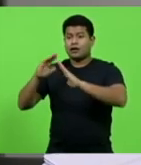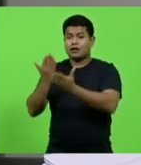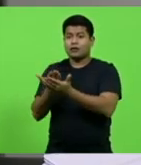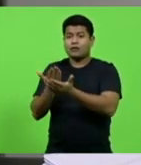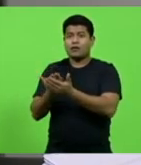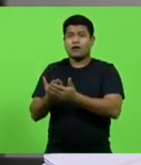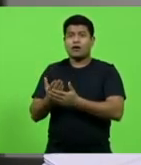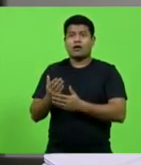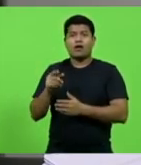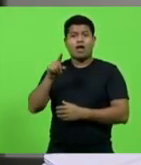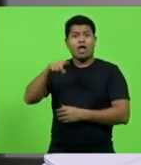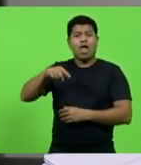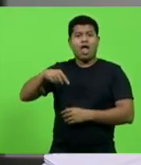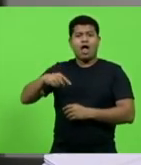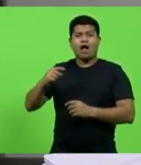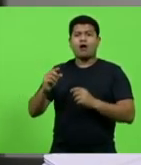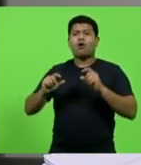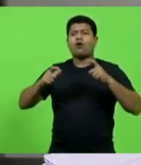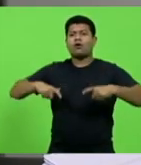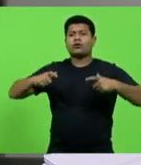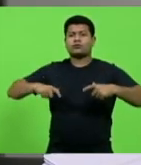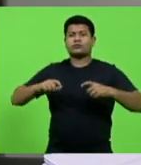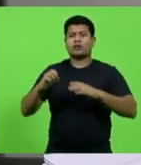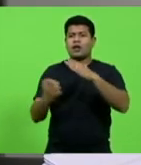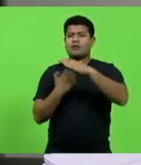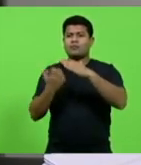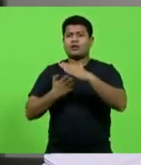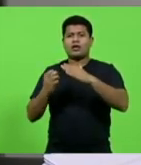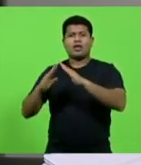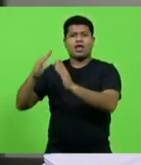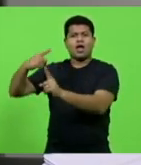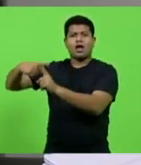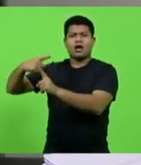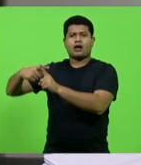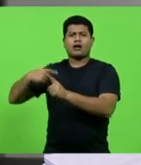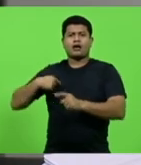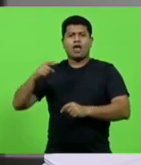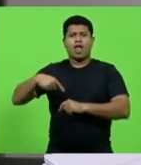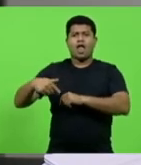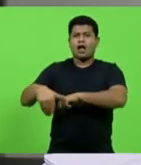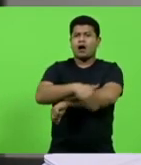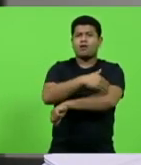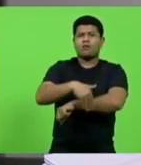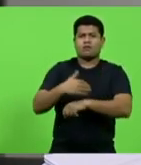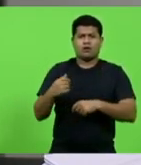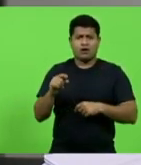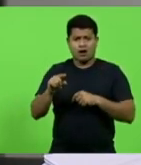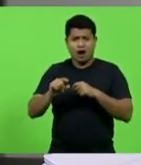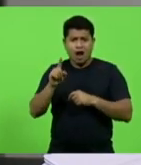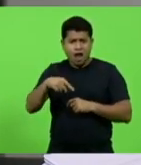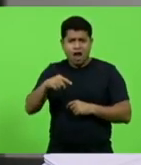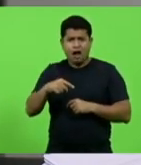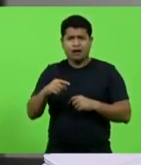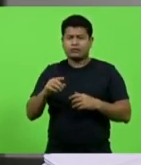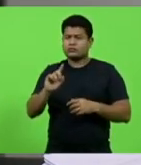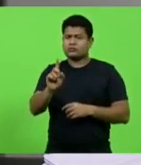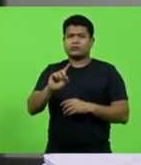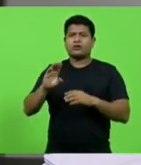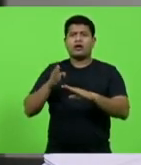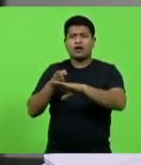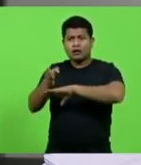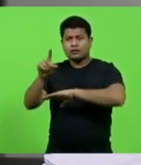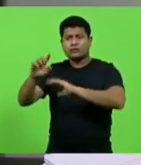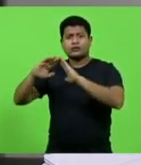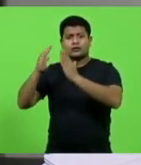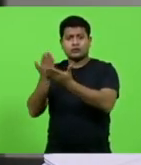igreja? É na empresa? É na esquina? É na sinaleira? Não, é na escola que a gente aprende a ter o não